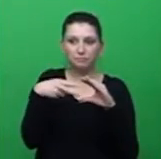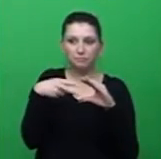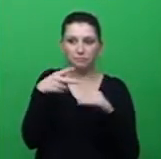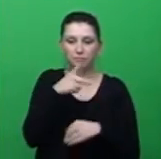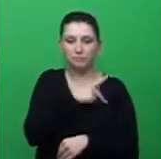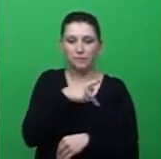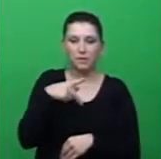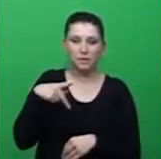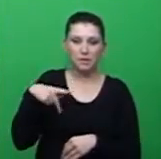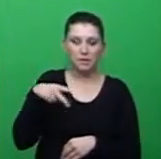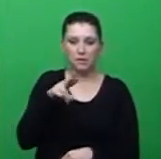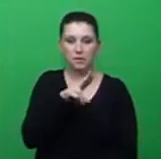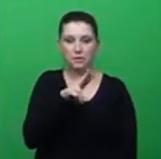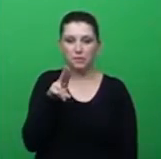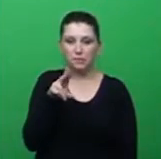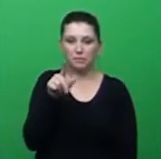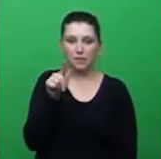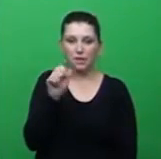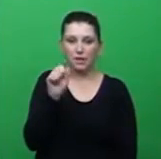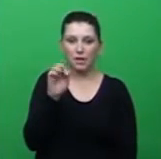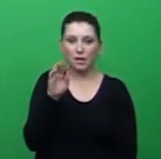presidente Gabriel Lopes.